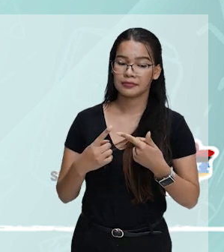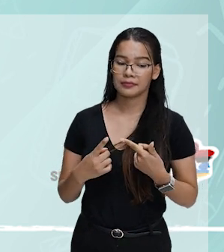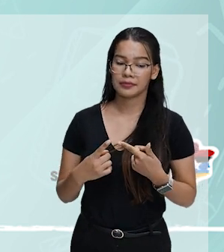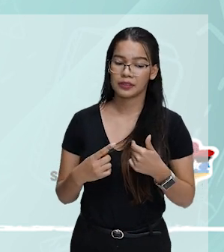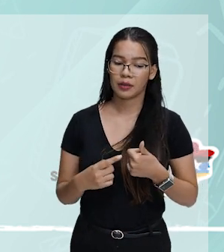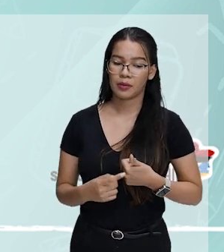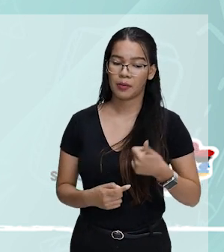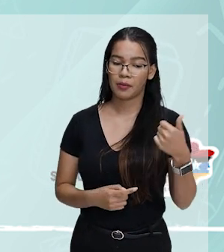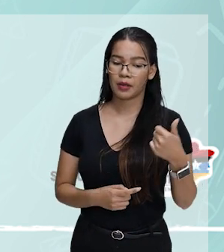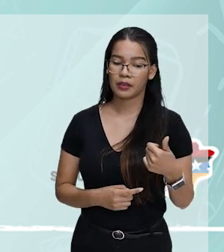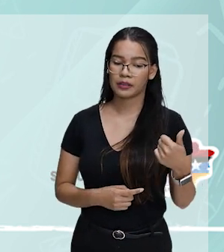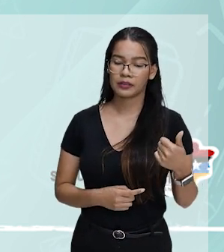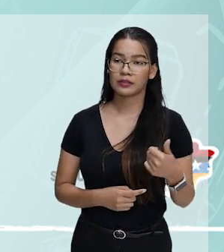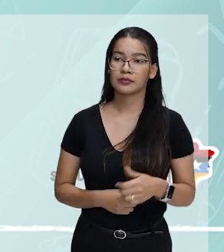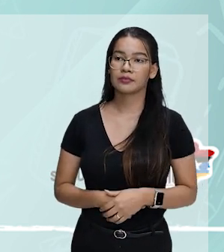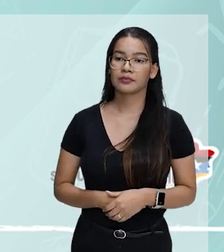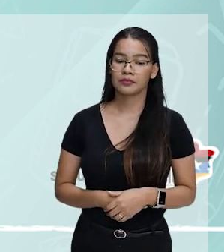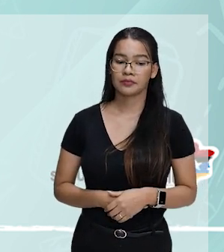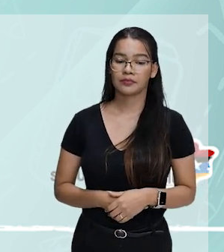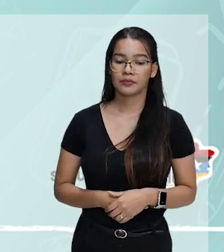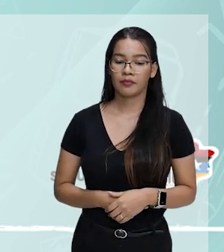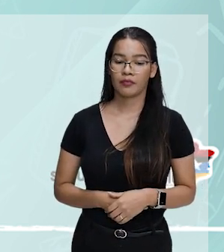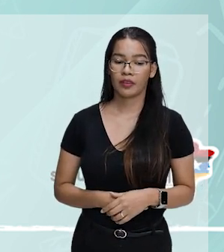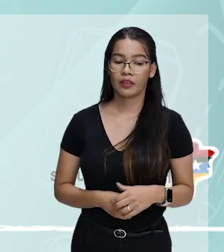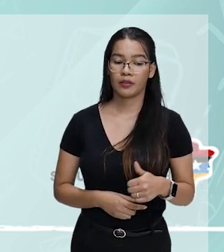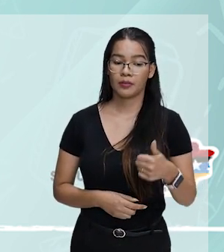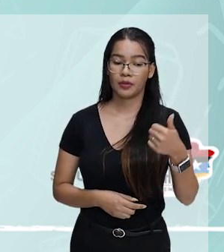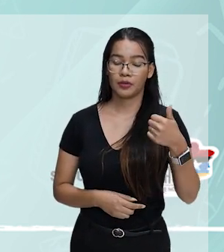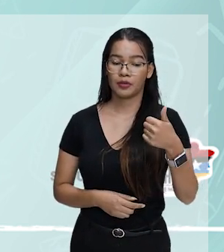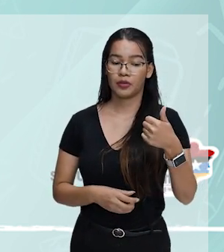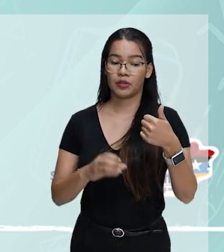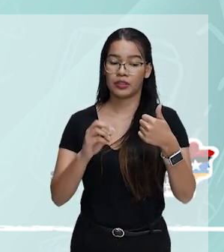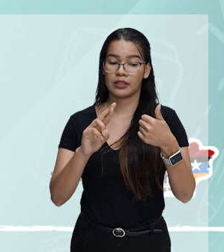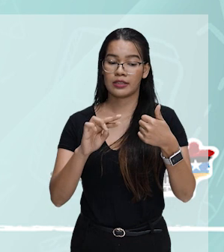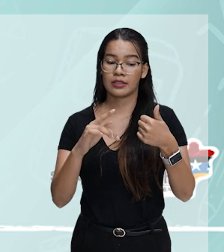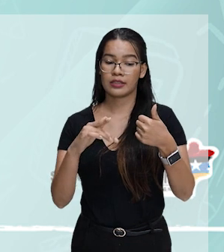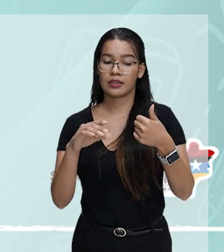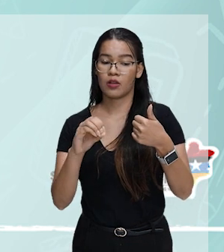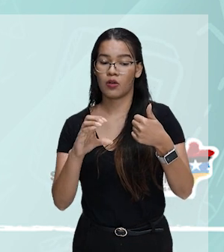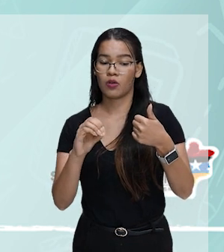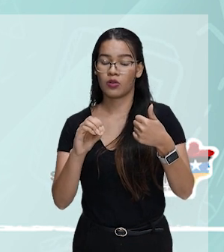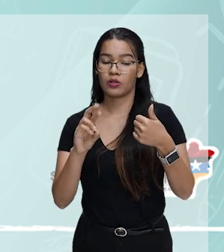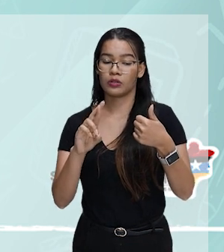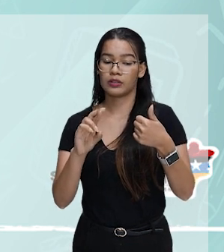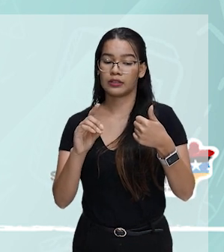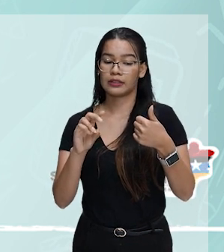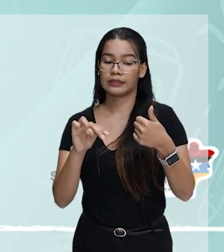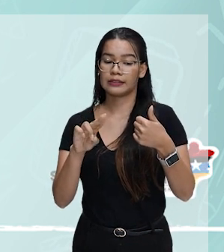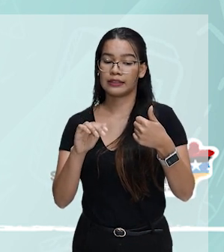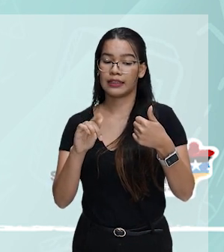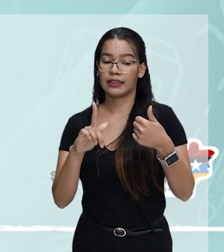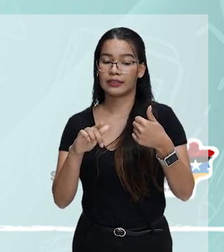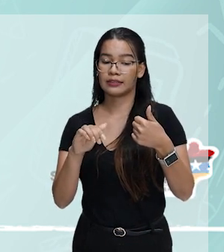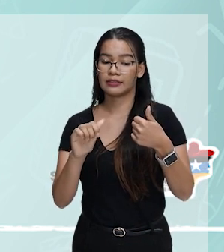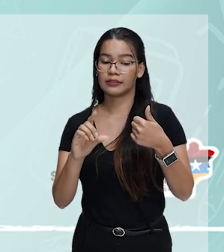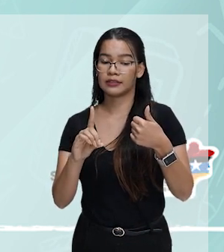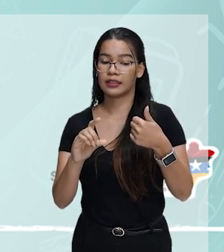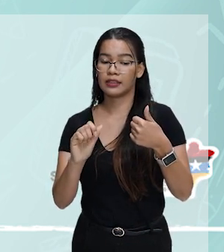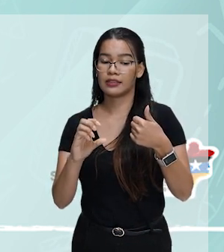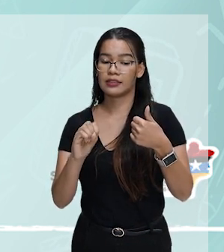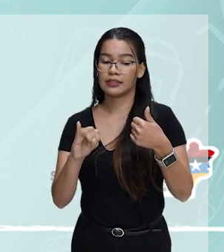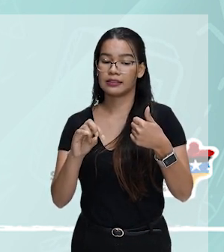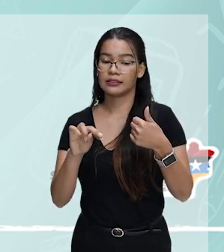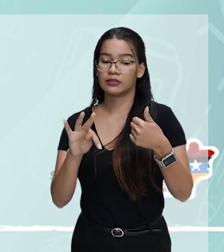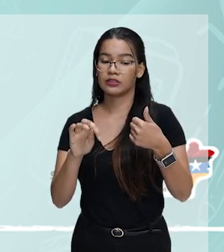para a oração coordenada sindética aditiva. O número 2 para a oração coordenada sindética conclusiva, 3